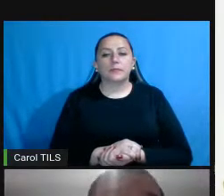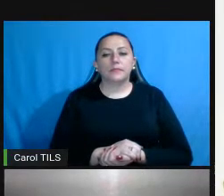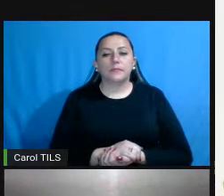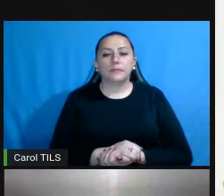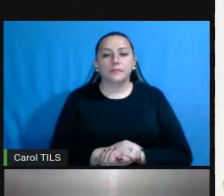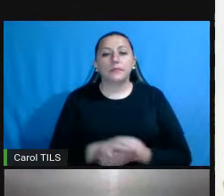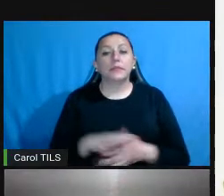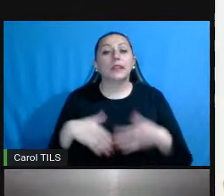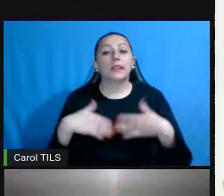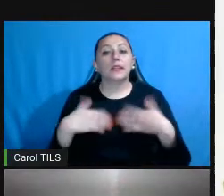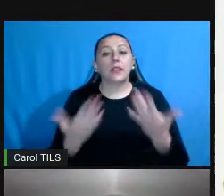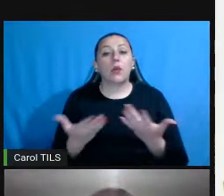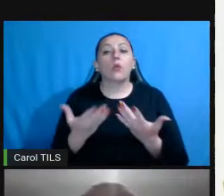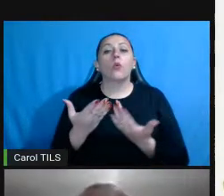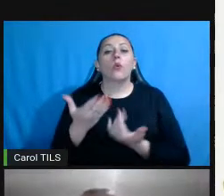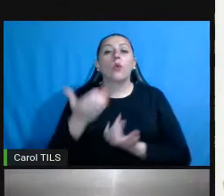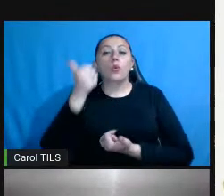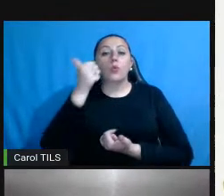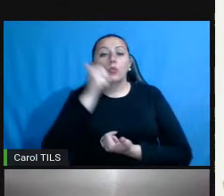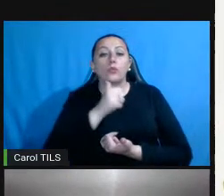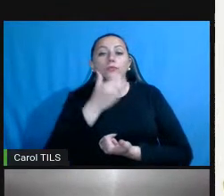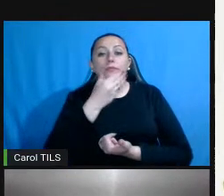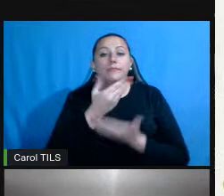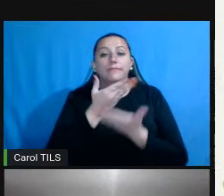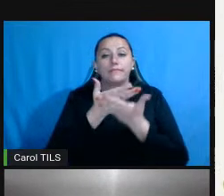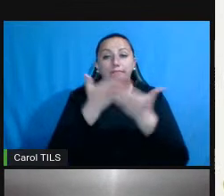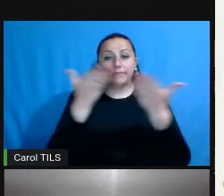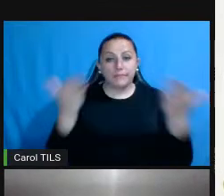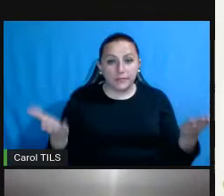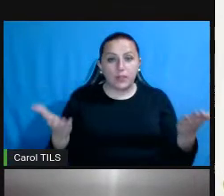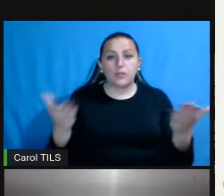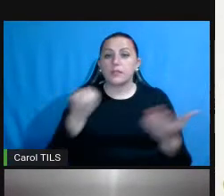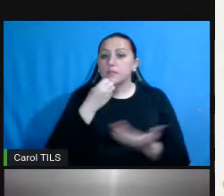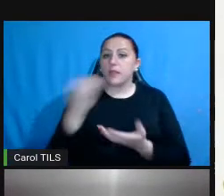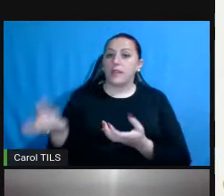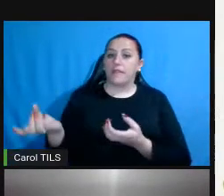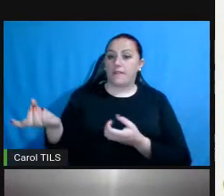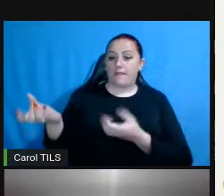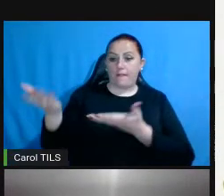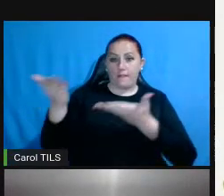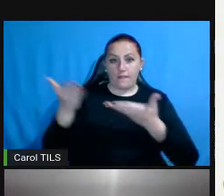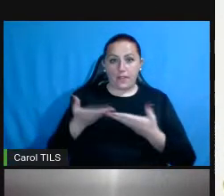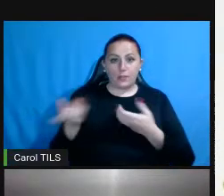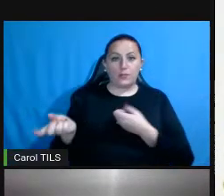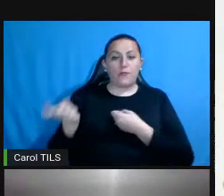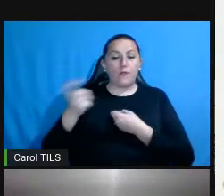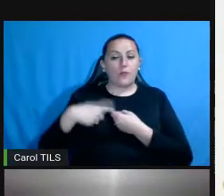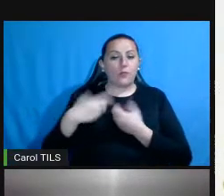sejam todas, todos e todes bem-vindos na volta, né, às aulas. Então,